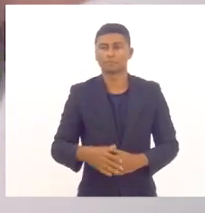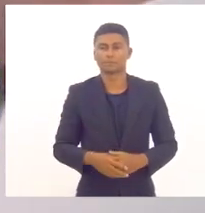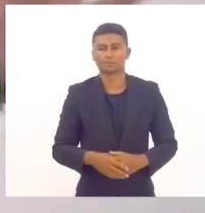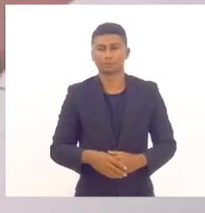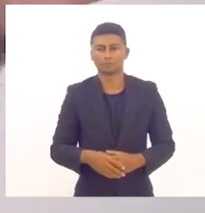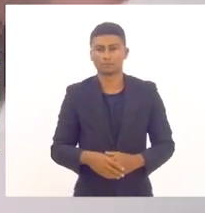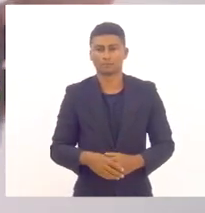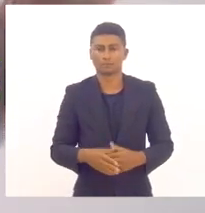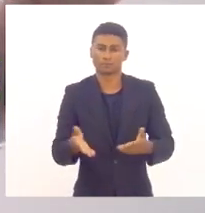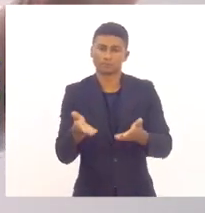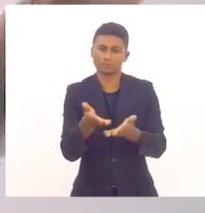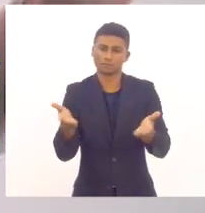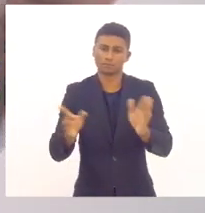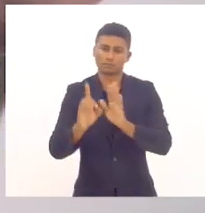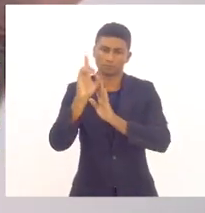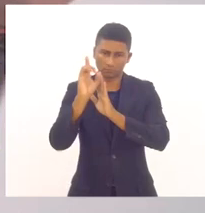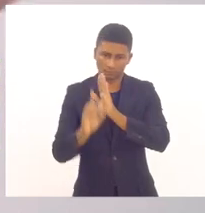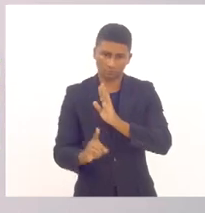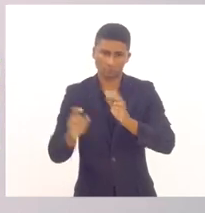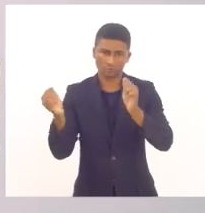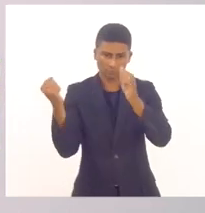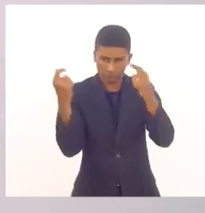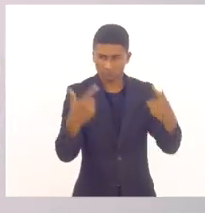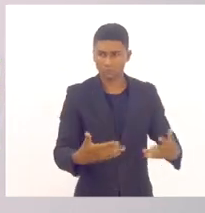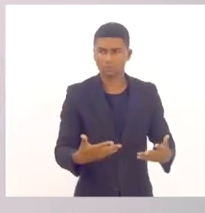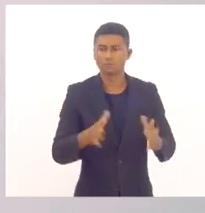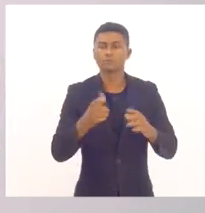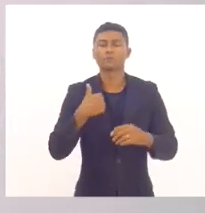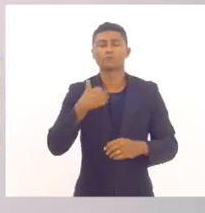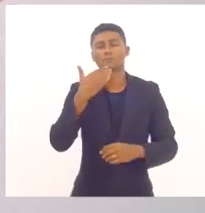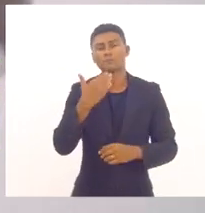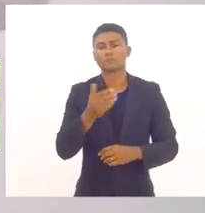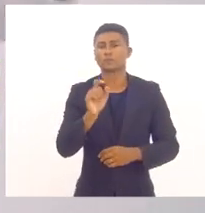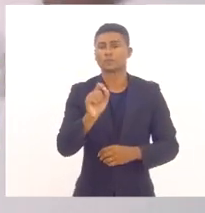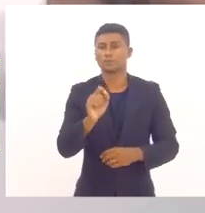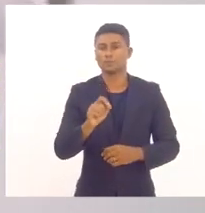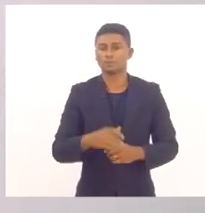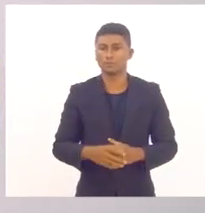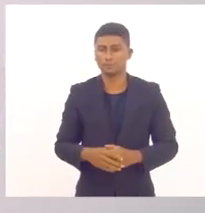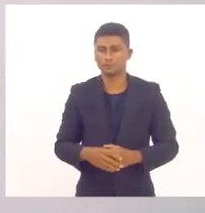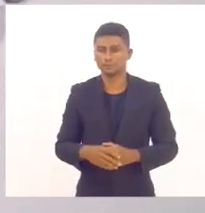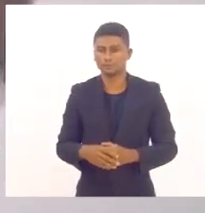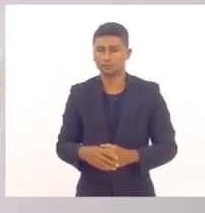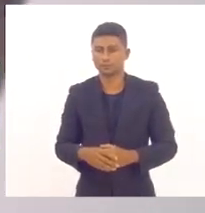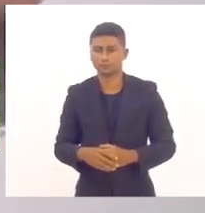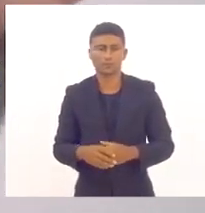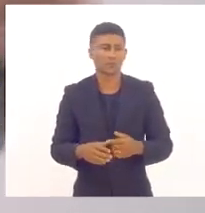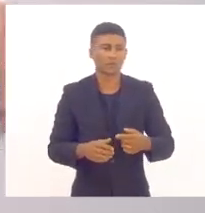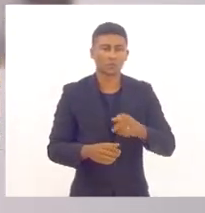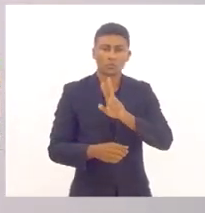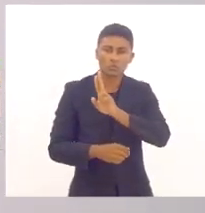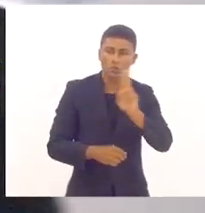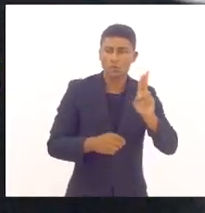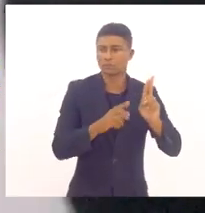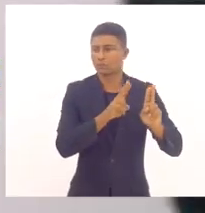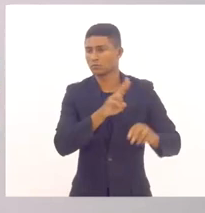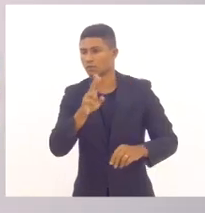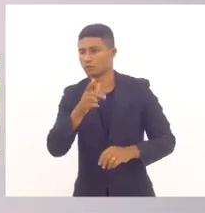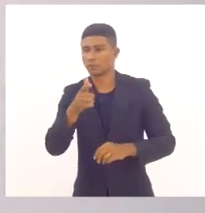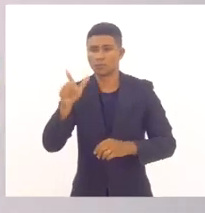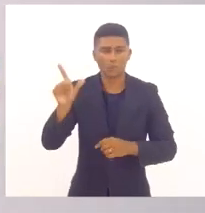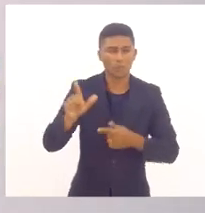de ter o direito a um esclarecimento. Eu só pediria que não mencionasse outro, porque senão vai ser uma coisa sem fim. Vocês